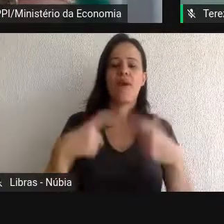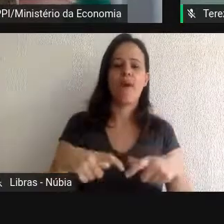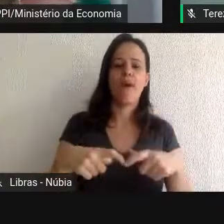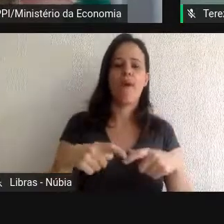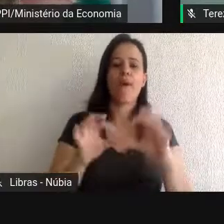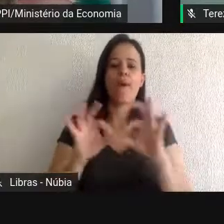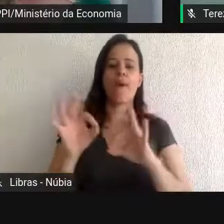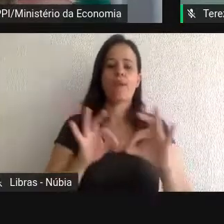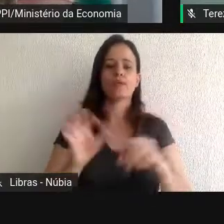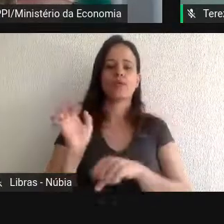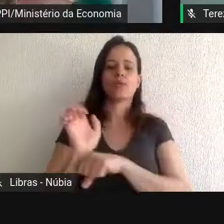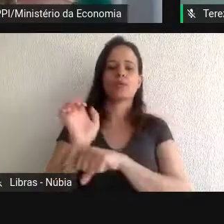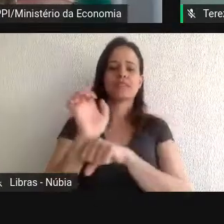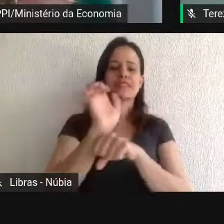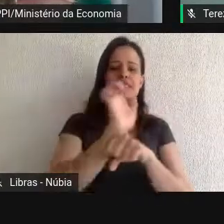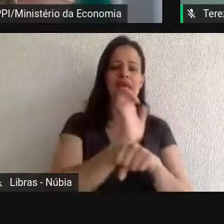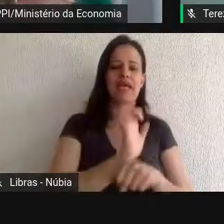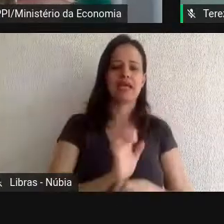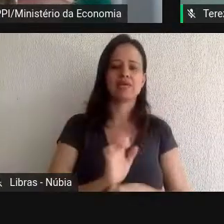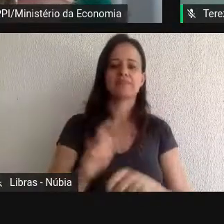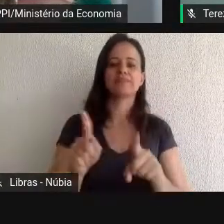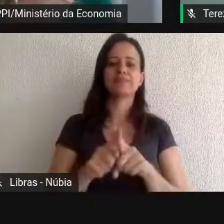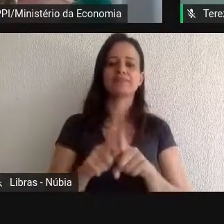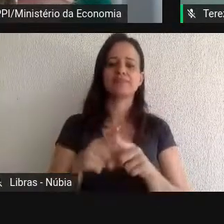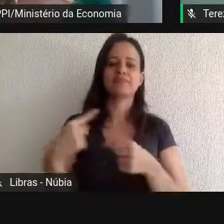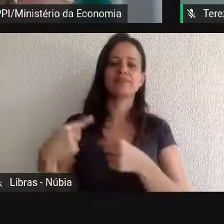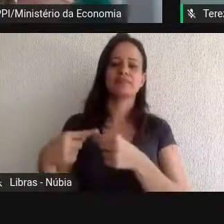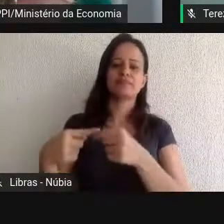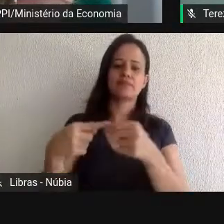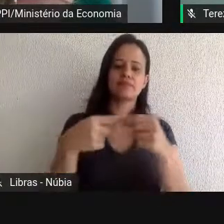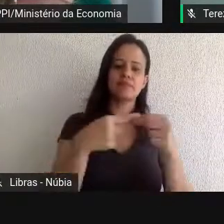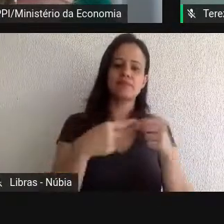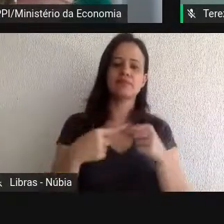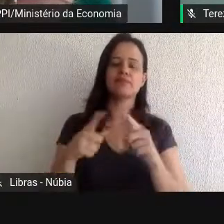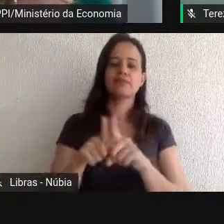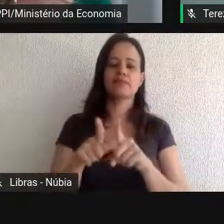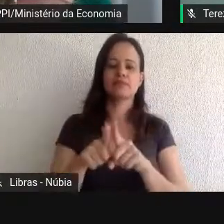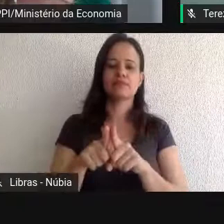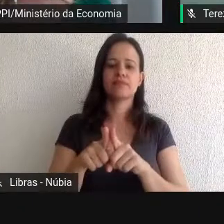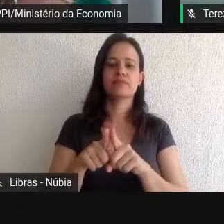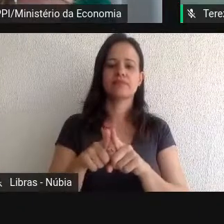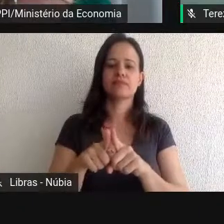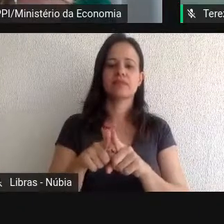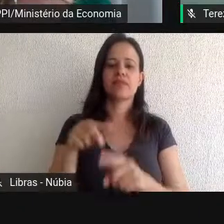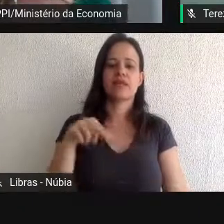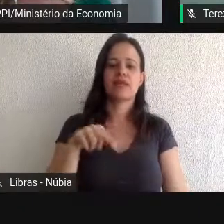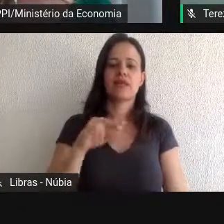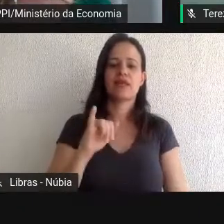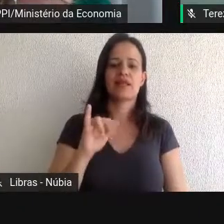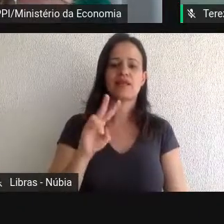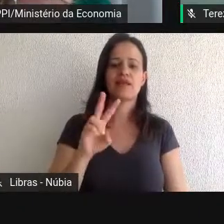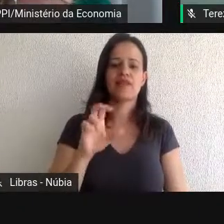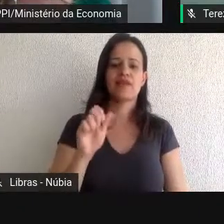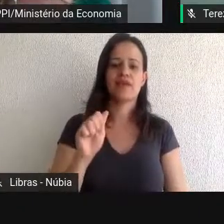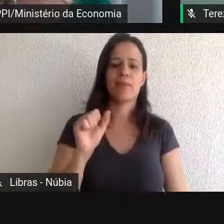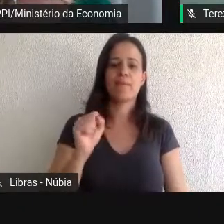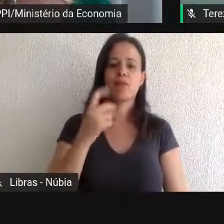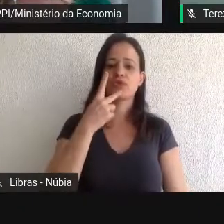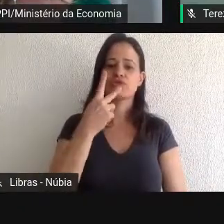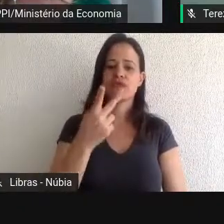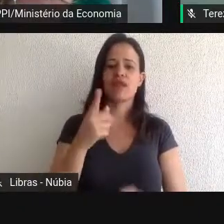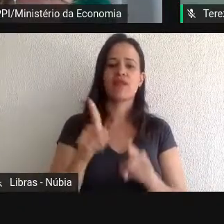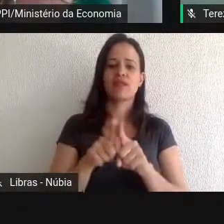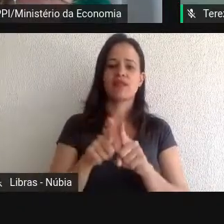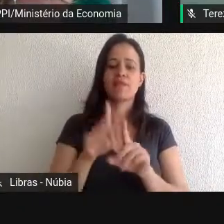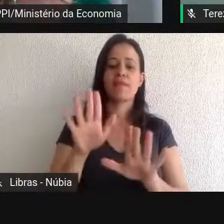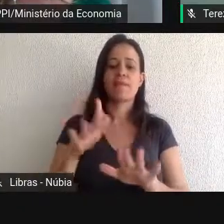de órgãos de controle dos estados, né? E, eventualmente, dos municípios. Então, a Nívia pode falar com muito mais